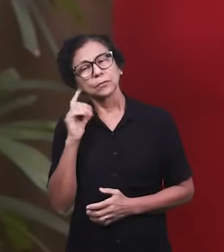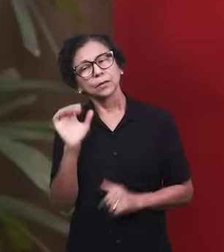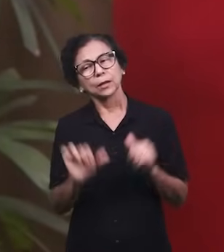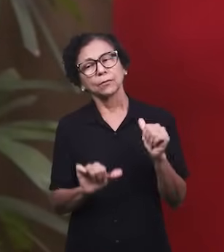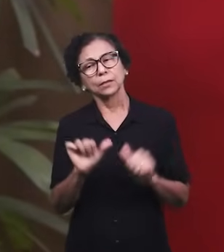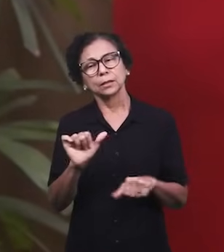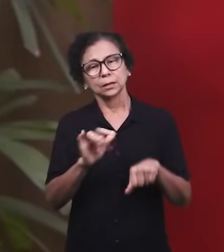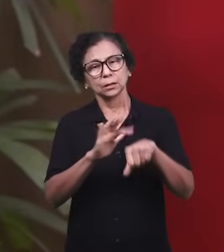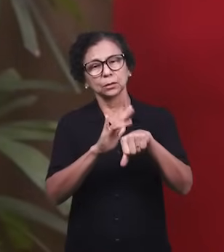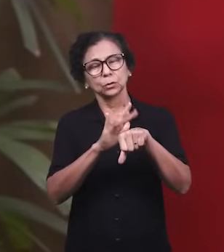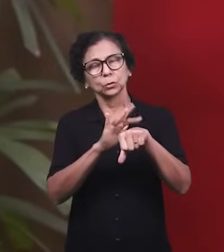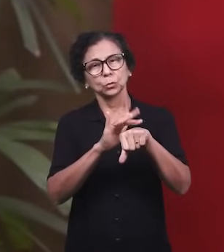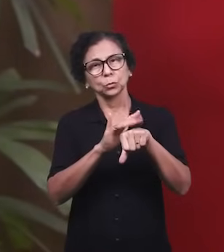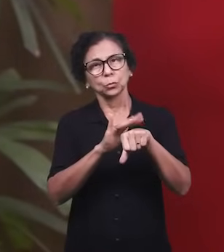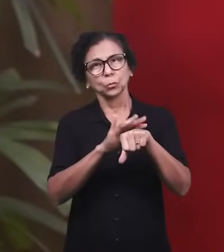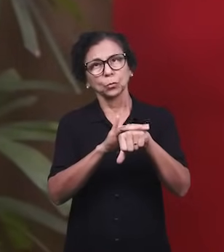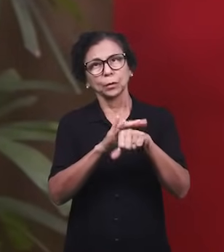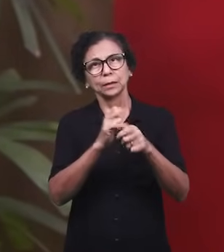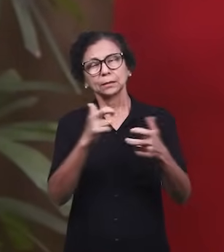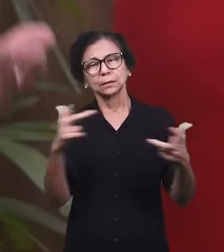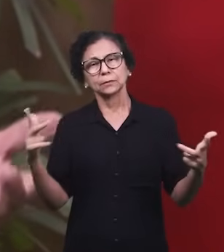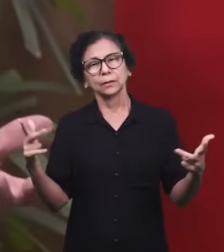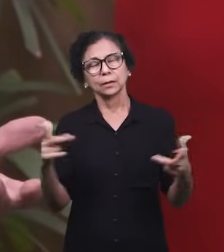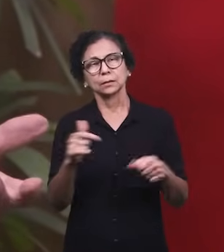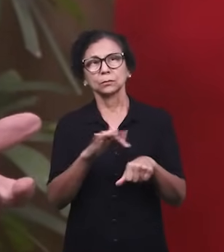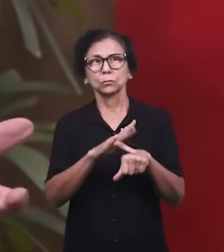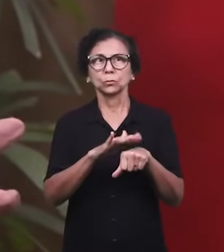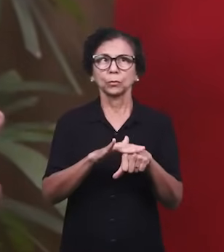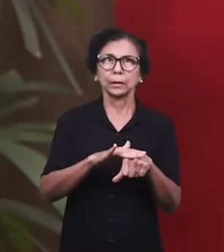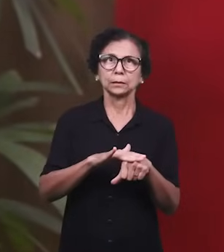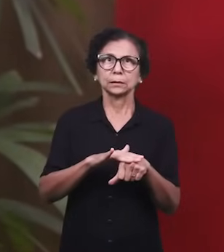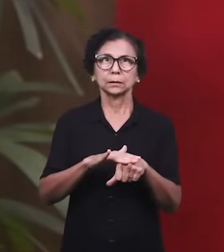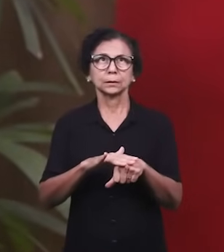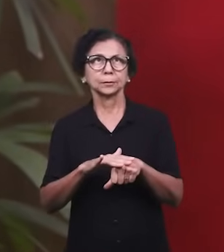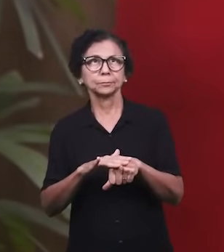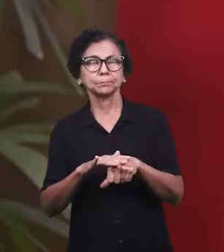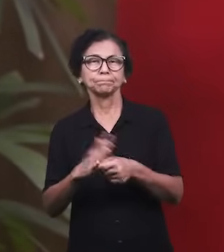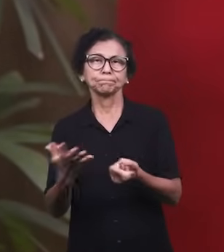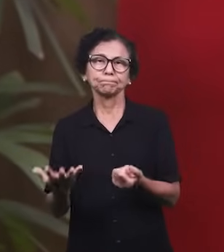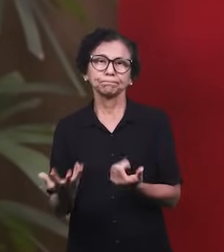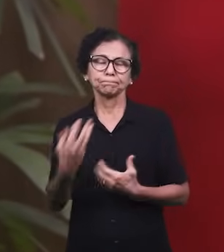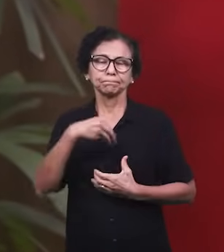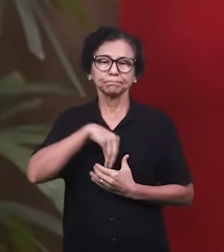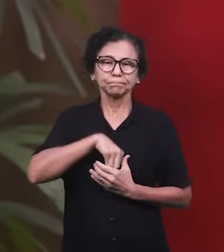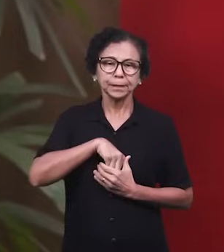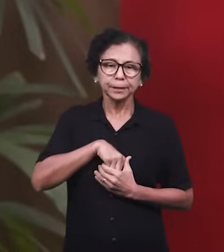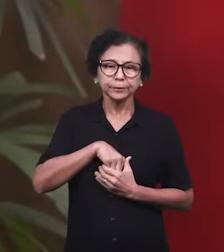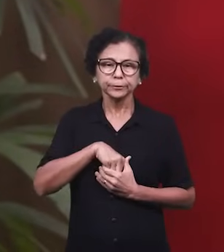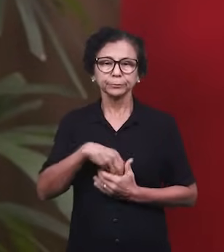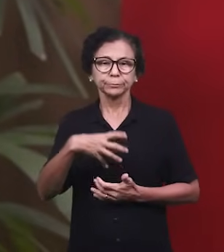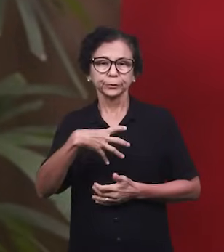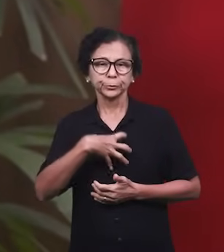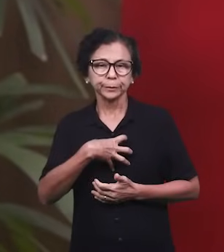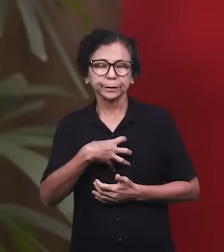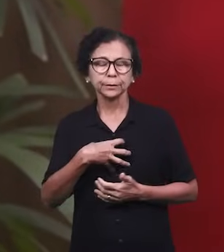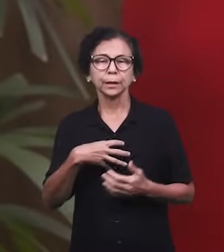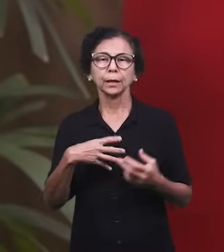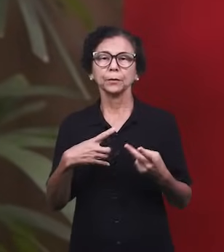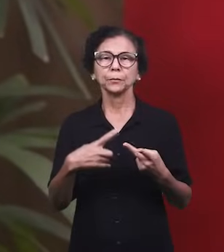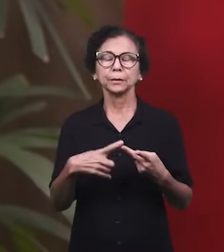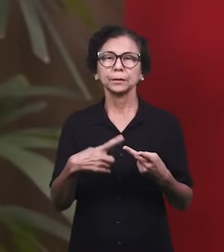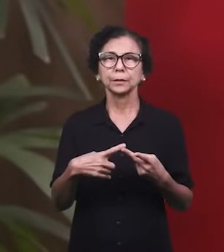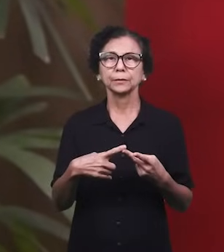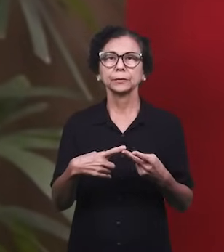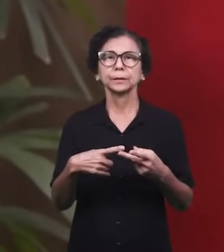existe doença até de origem emocional, né? Mas existe a doença